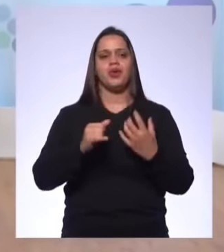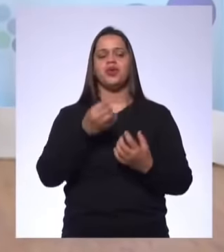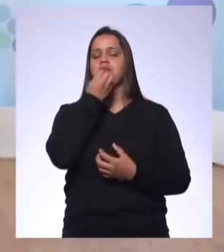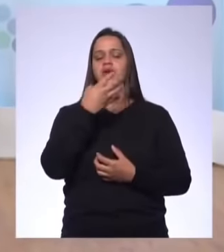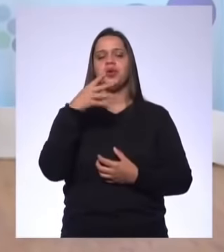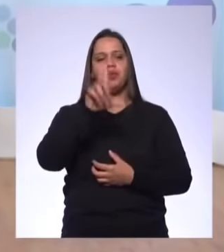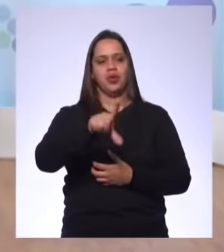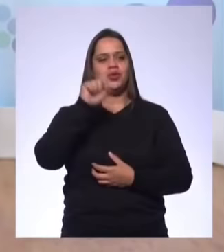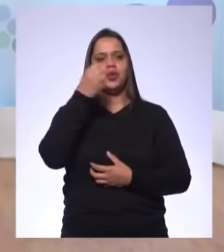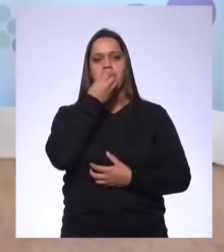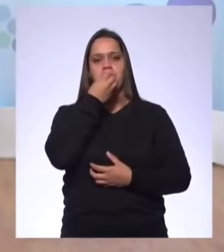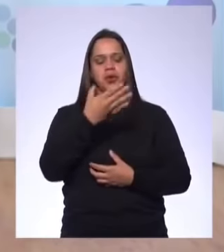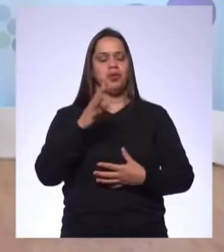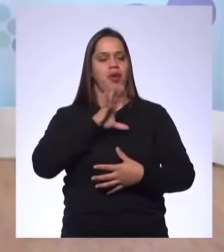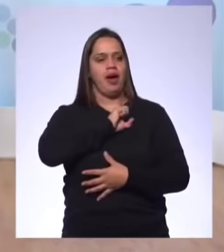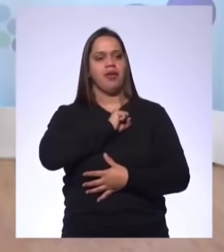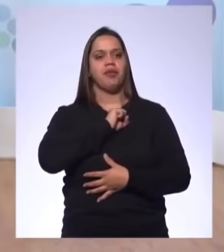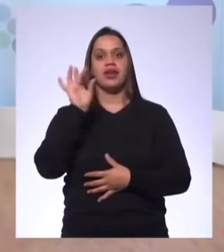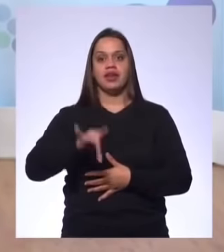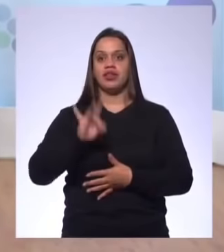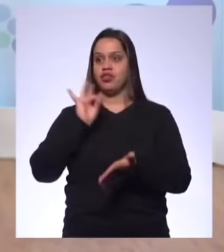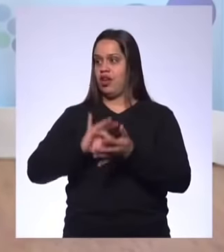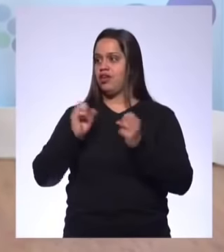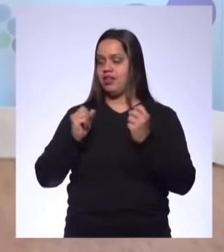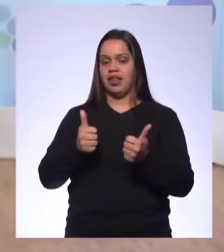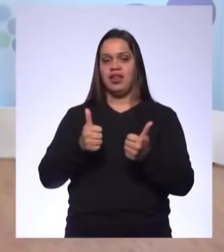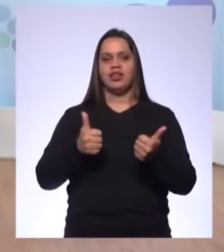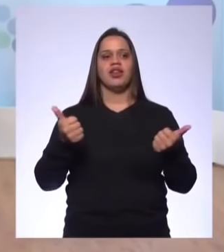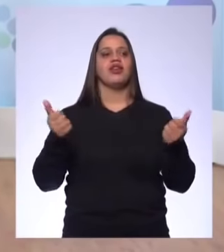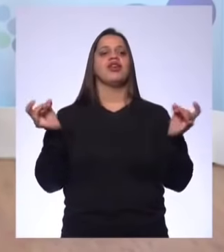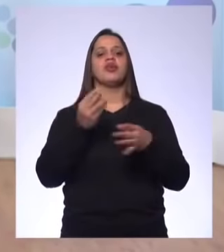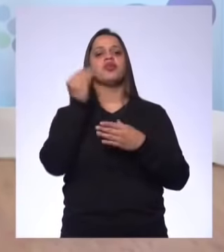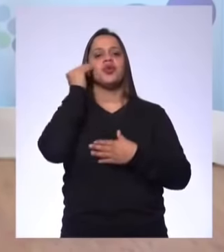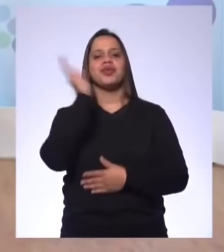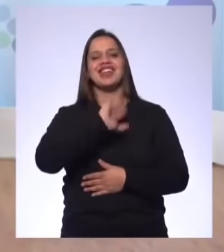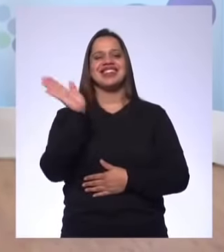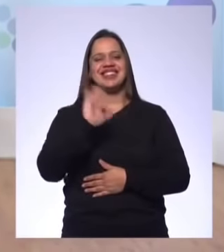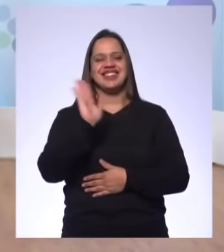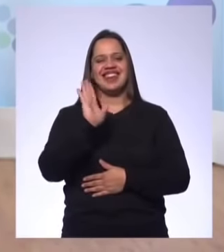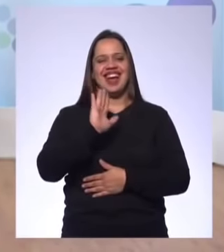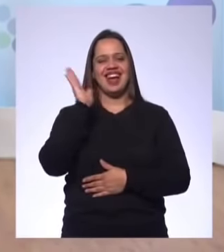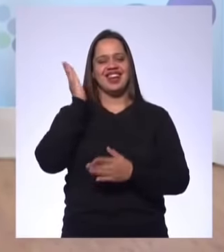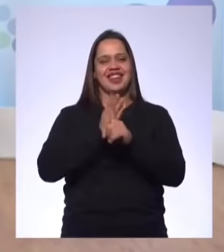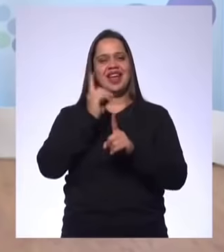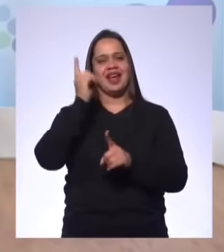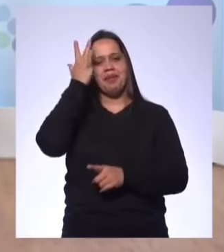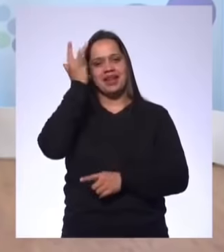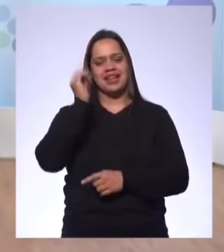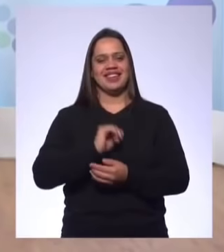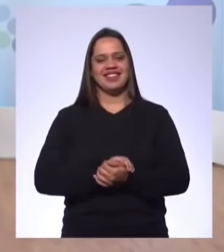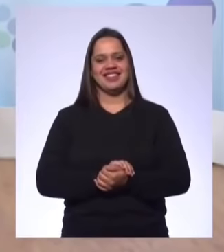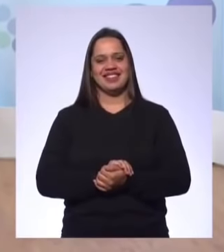amei. Eu também amei muito. E aí, deu? Obrigada pela aula. Então, por hoje foi. Beijo, gente! Beijo, até amanhã.